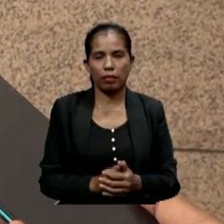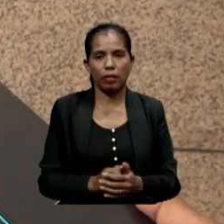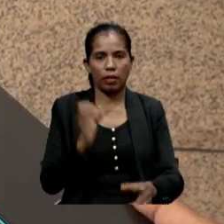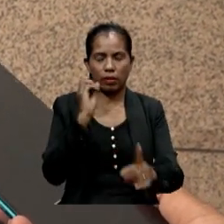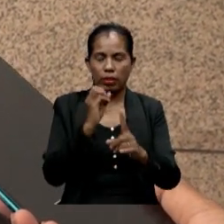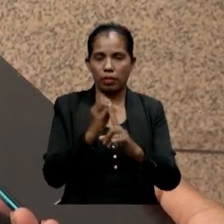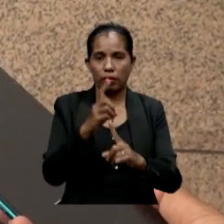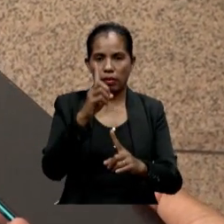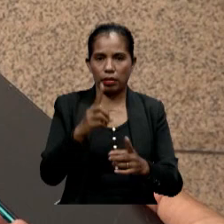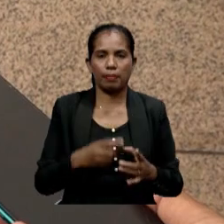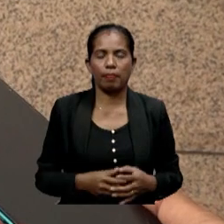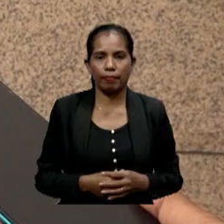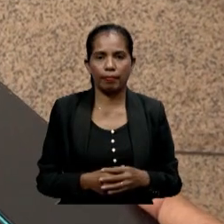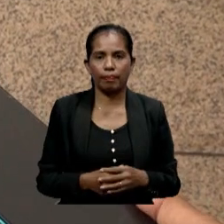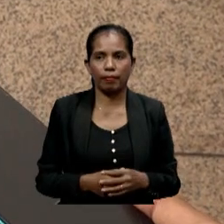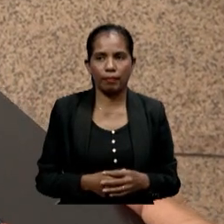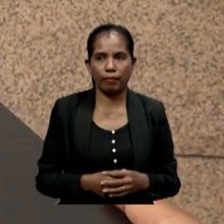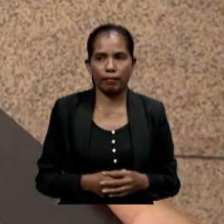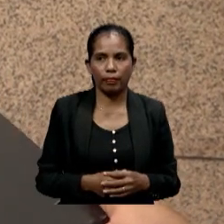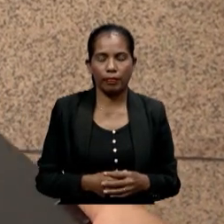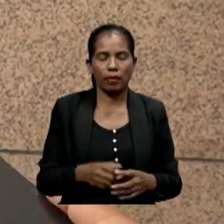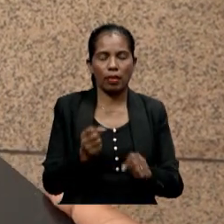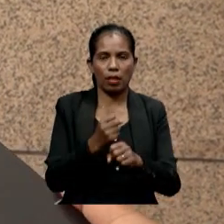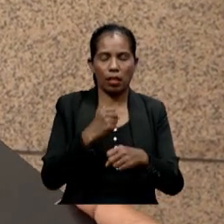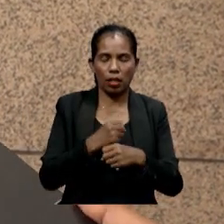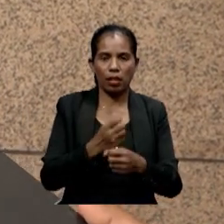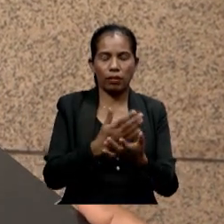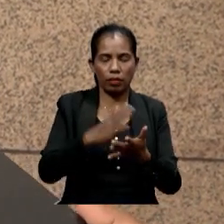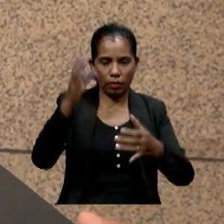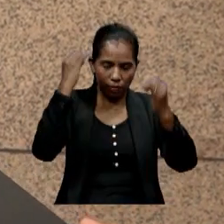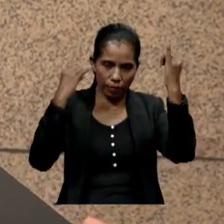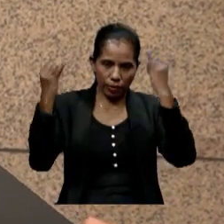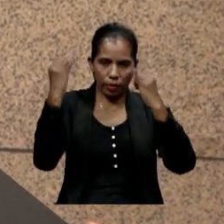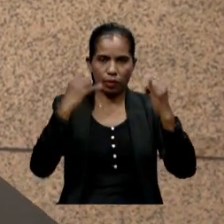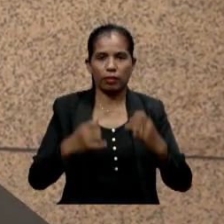Objetivo ida atu mos halo sensibilização ba iha